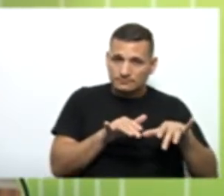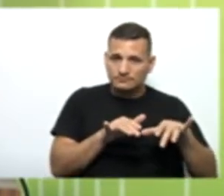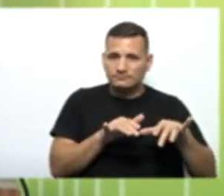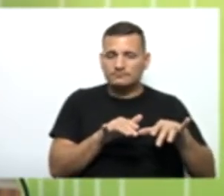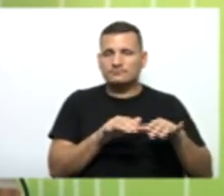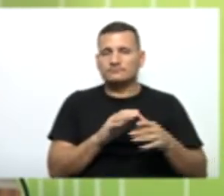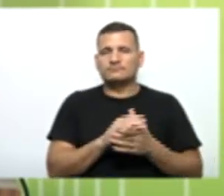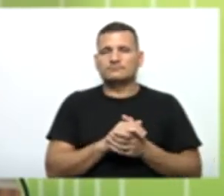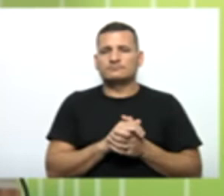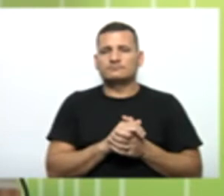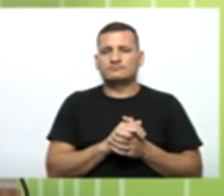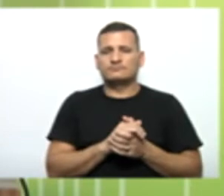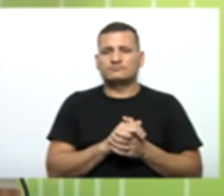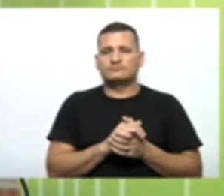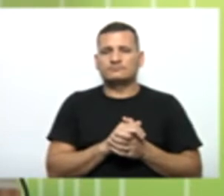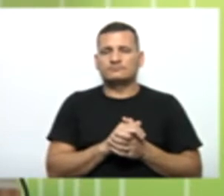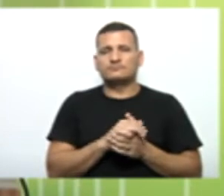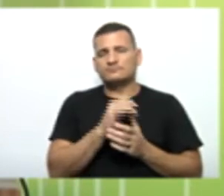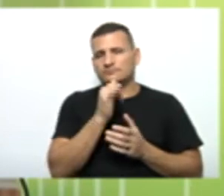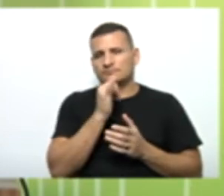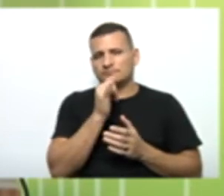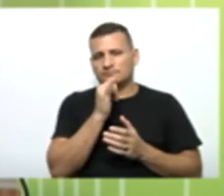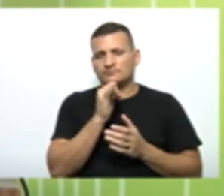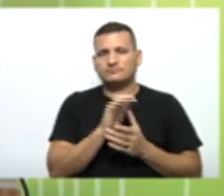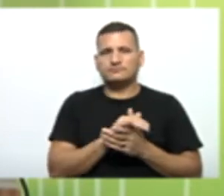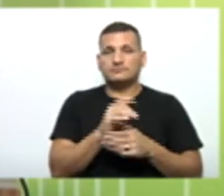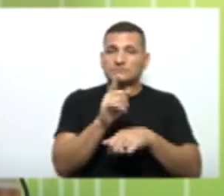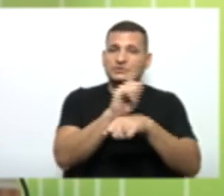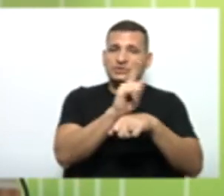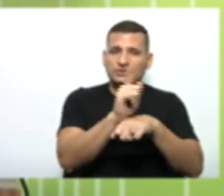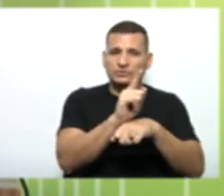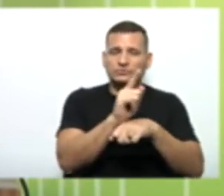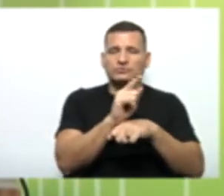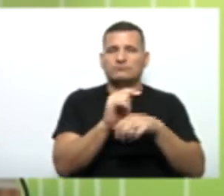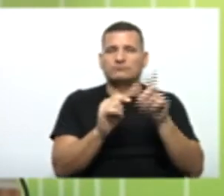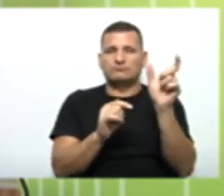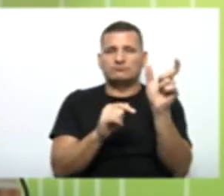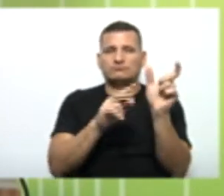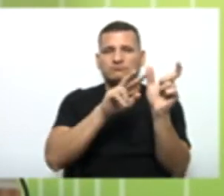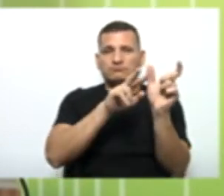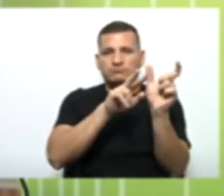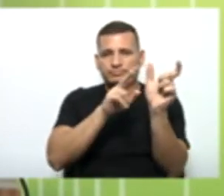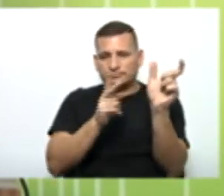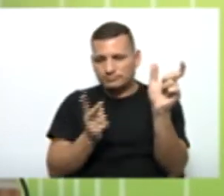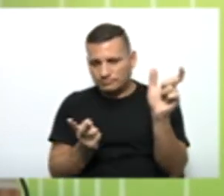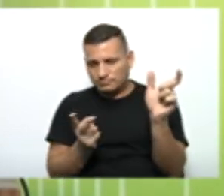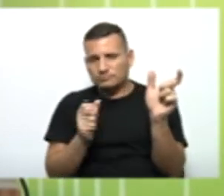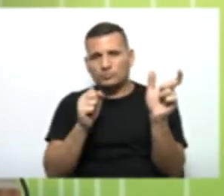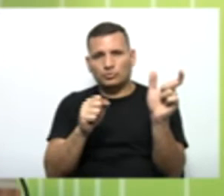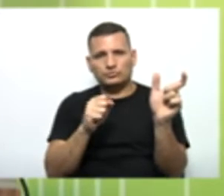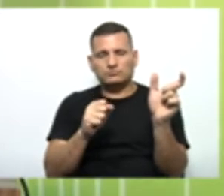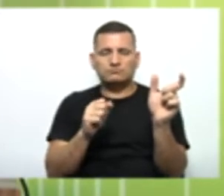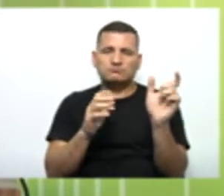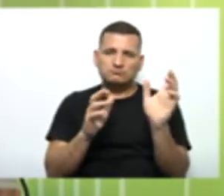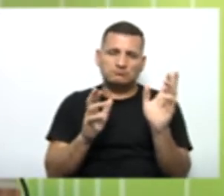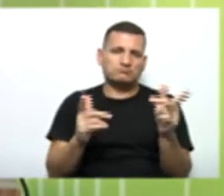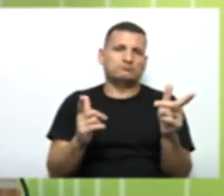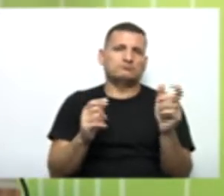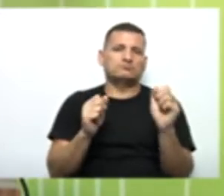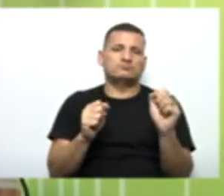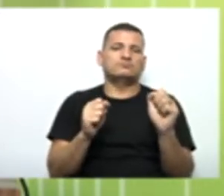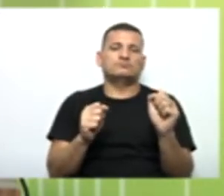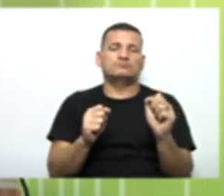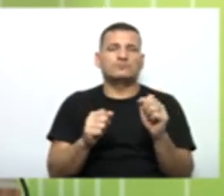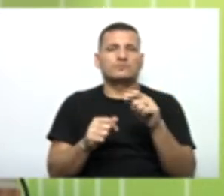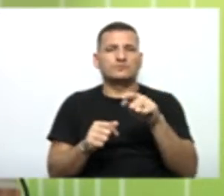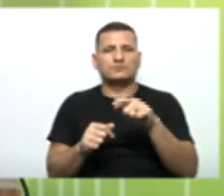herdar informações, por exemplo, do meu gerente? Claro, pessoal, na hora que você estiver programando, você não vai